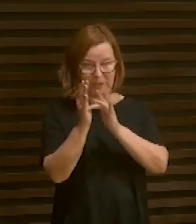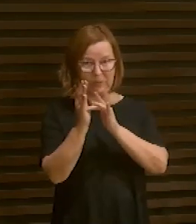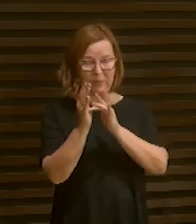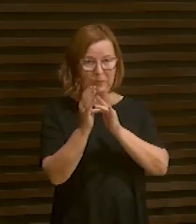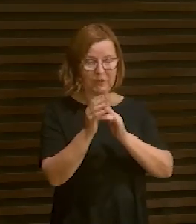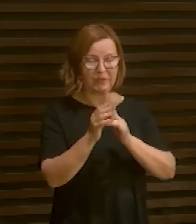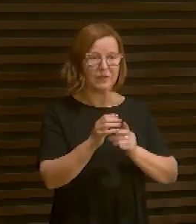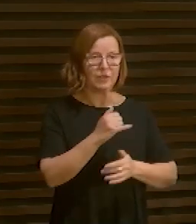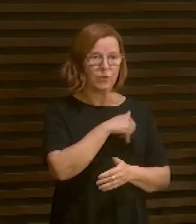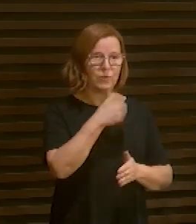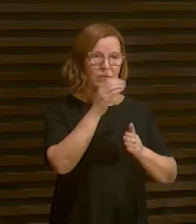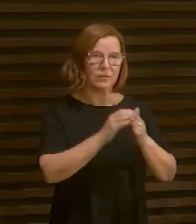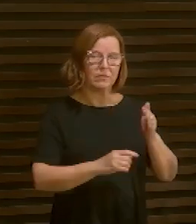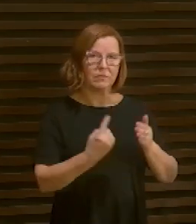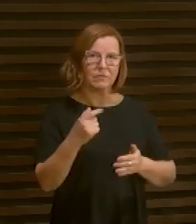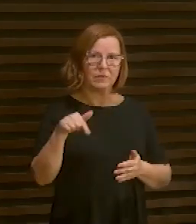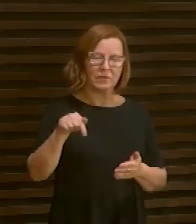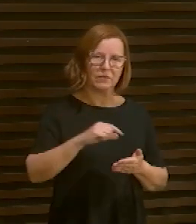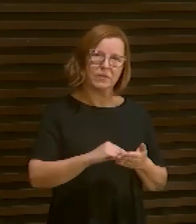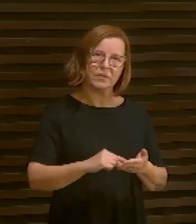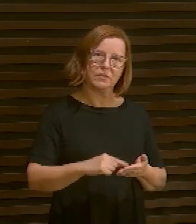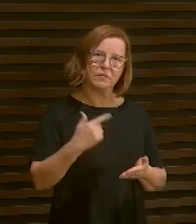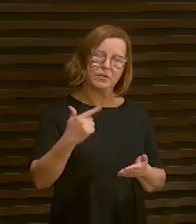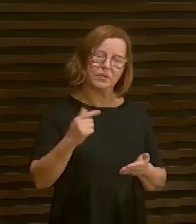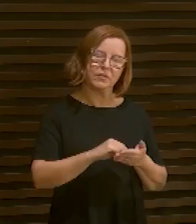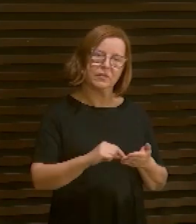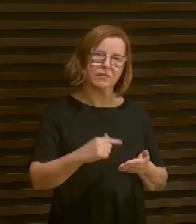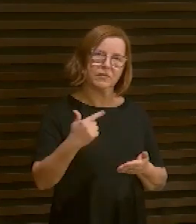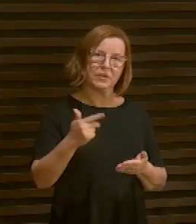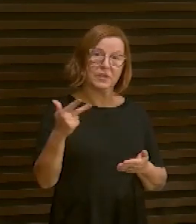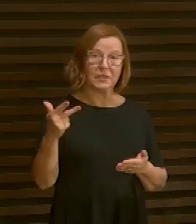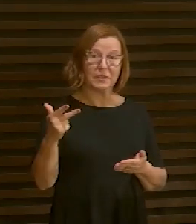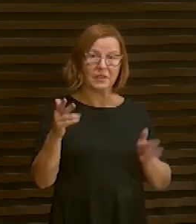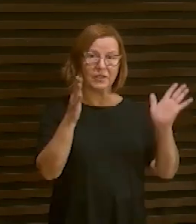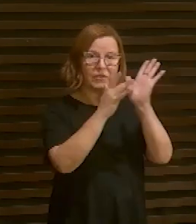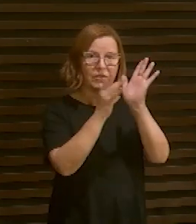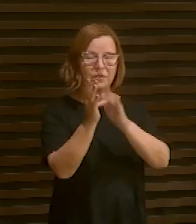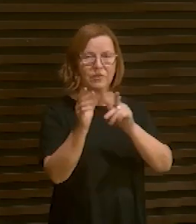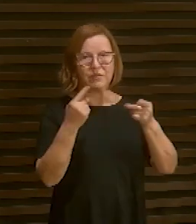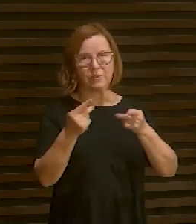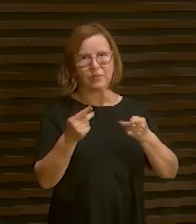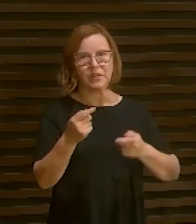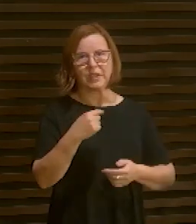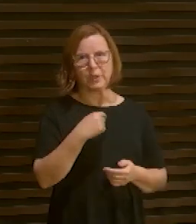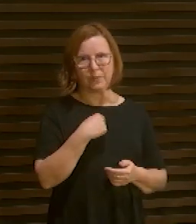no versículo 22 e 23, ele também diz isso: eu lhes tenho